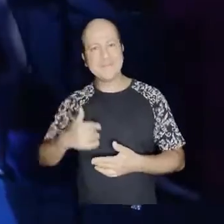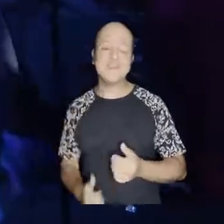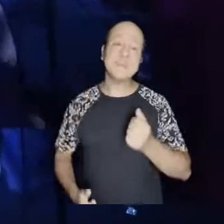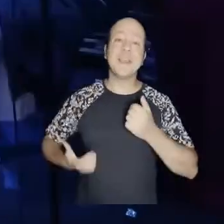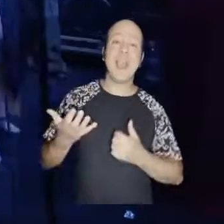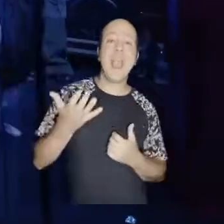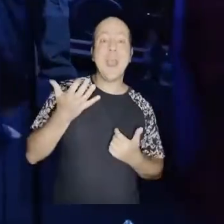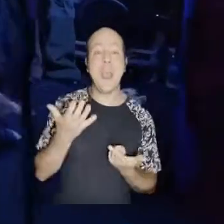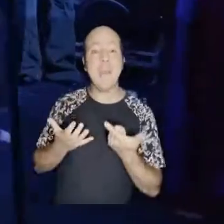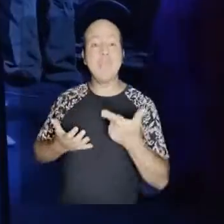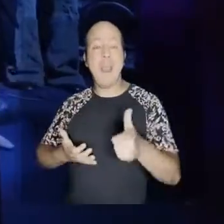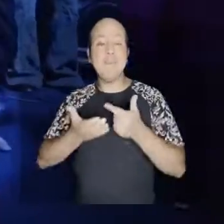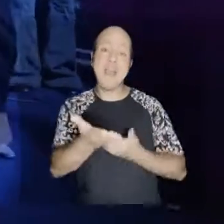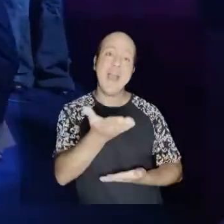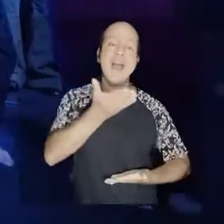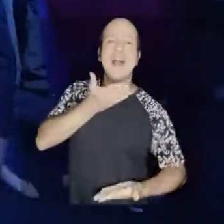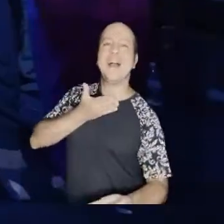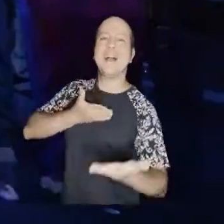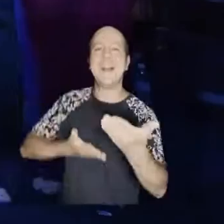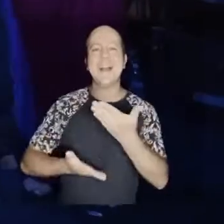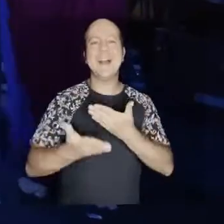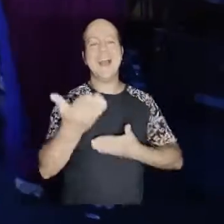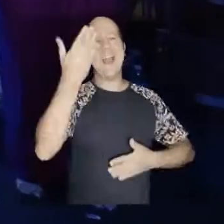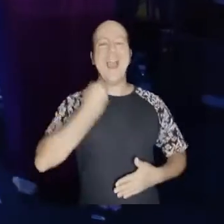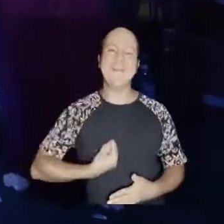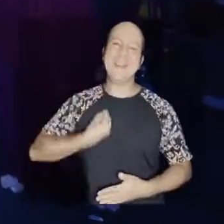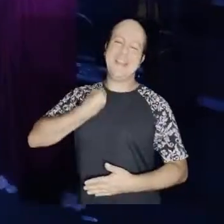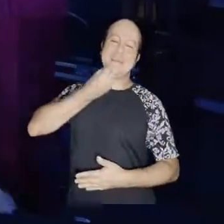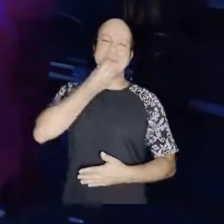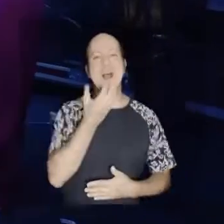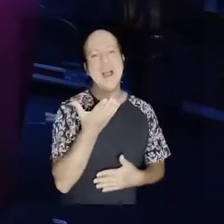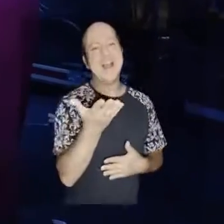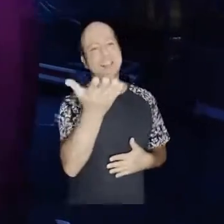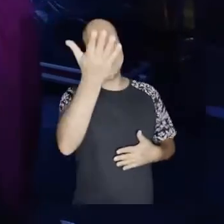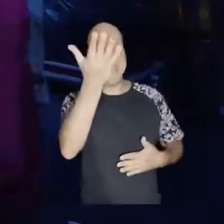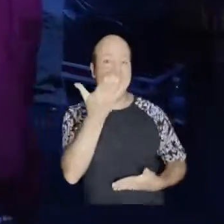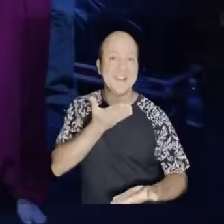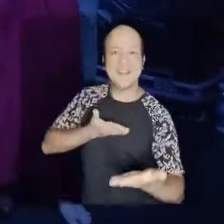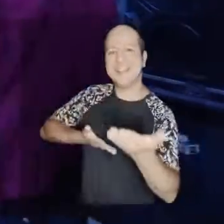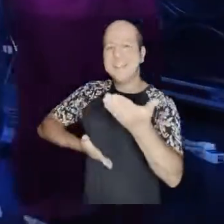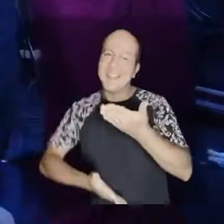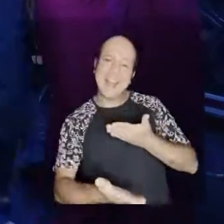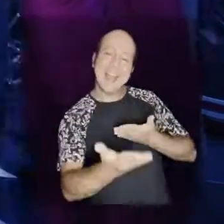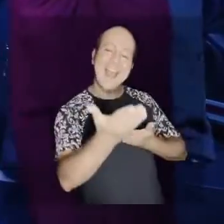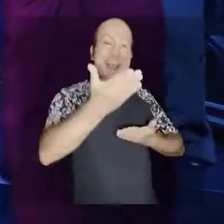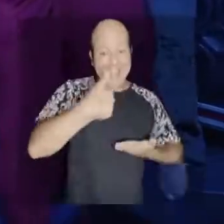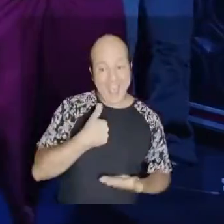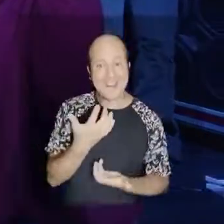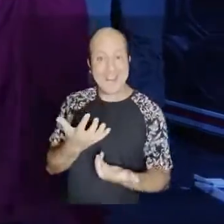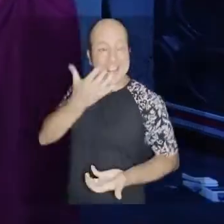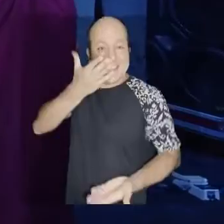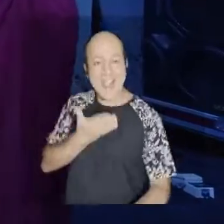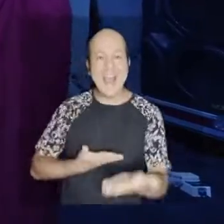No palco do Mar de Música, Bala Desejo e Rubel. Em letras pretas, partilhar. Rubel.